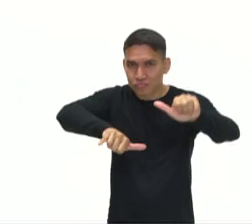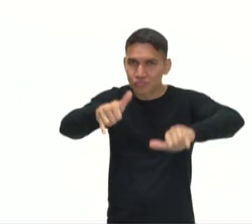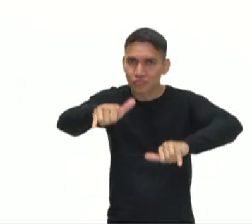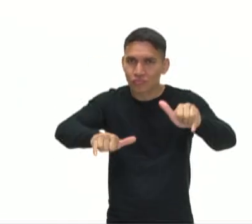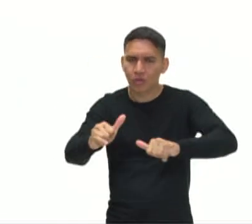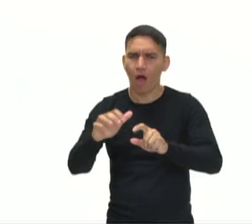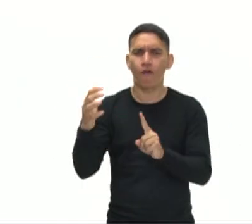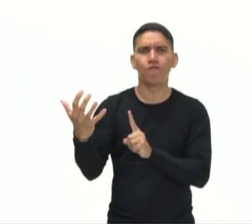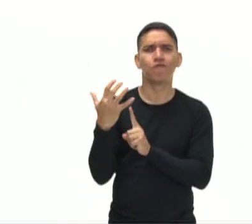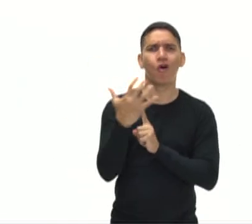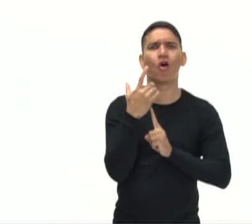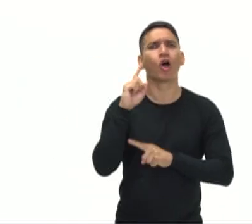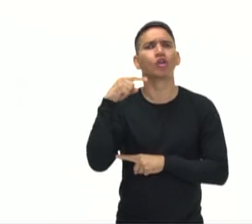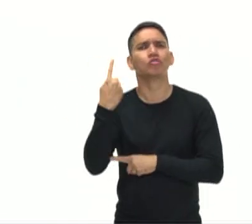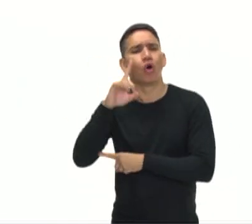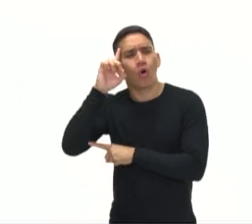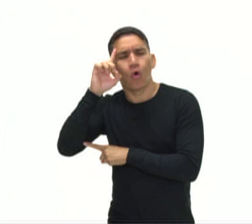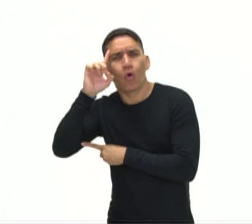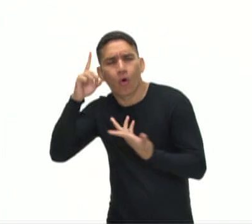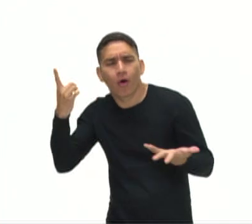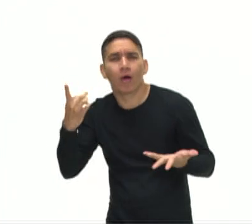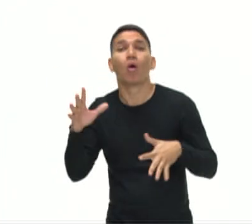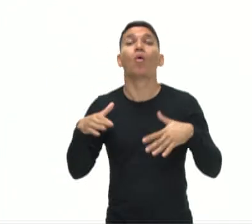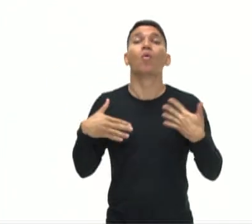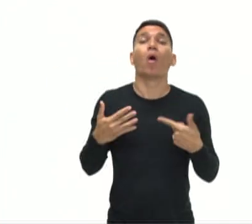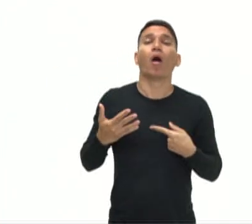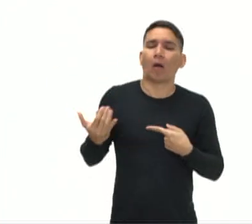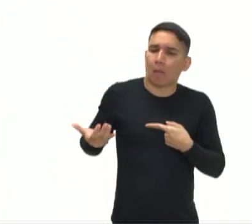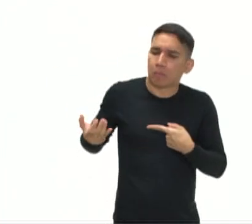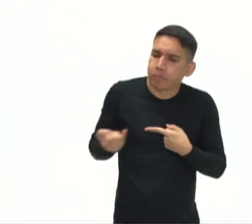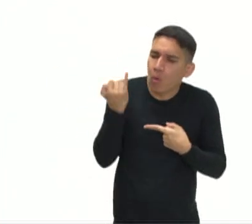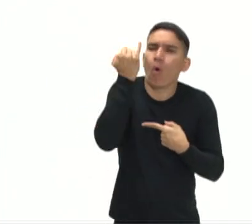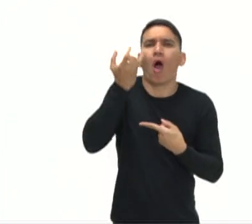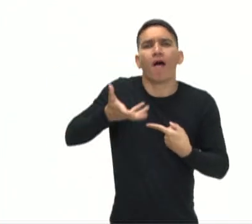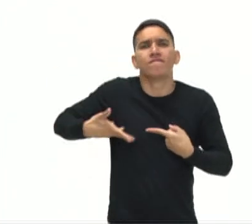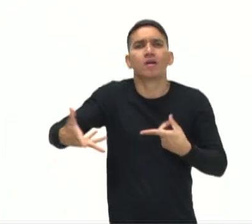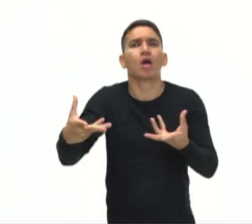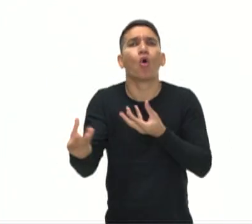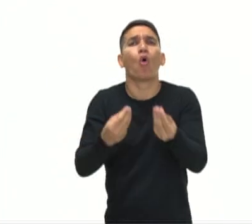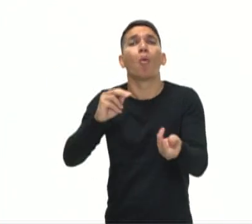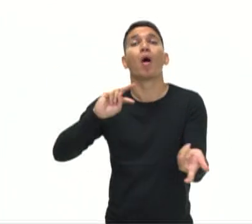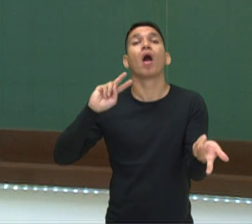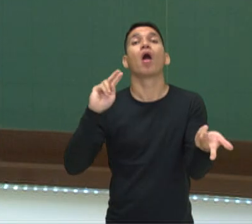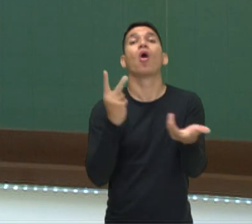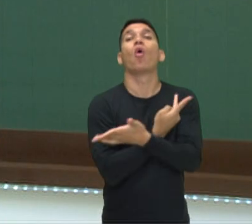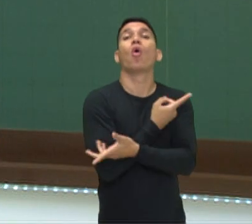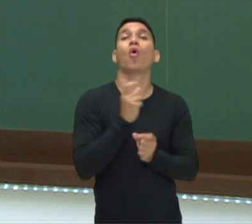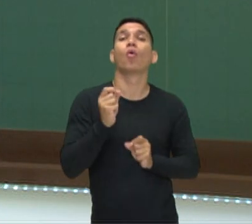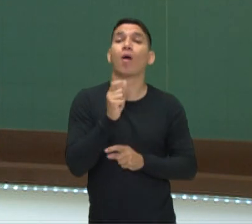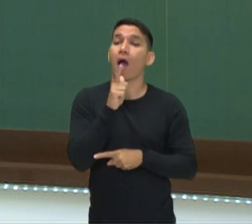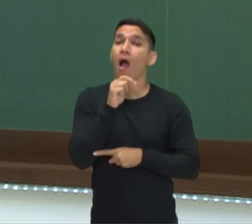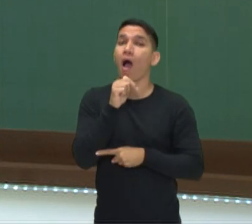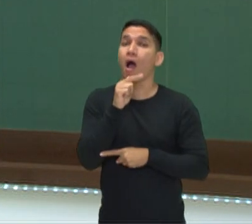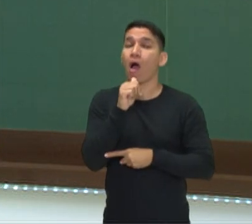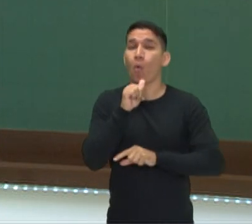rotina diária? Qual a importância da velocidade com que o ciclo da água ocorre no meio ambiente?